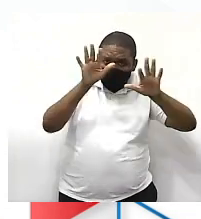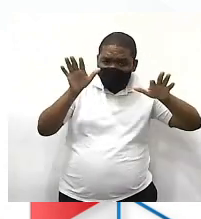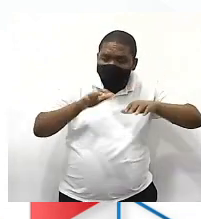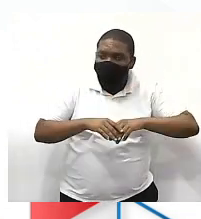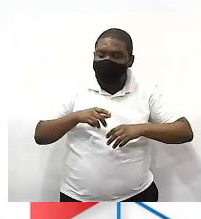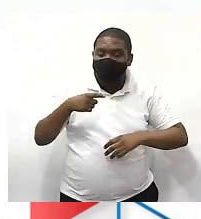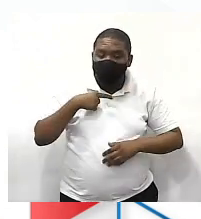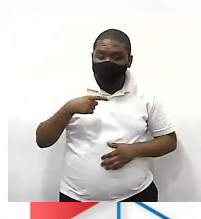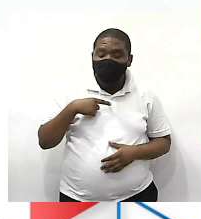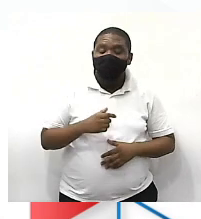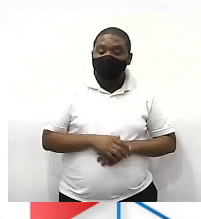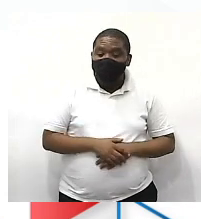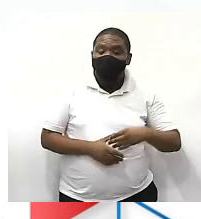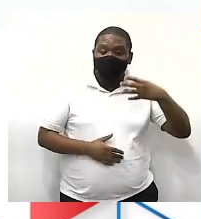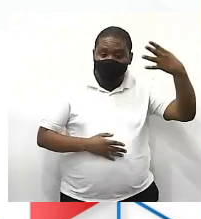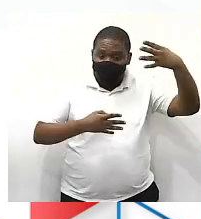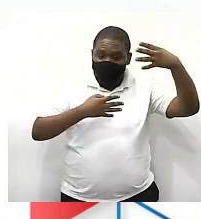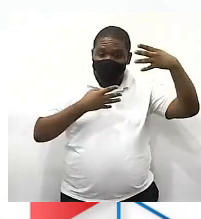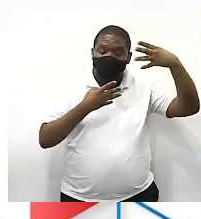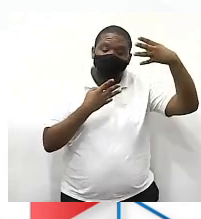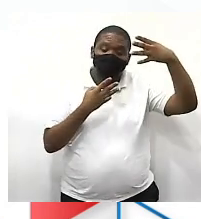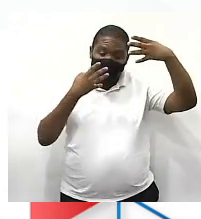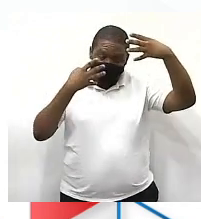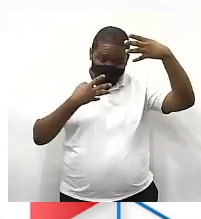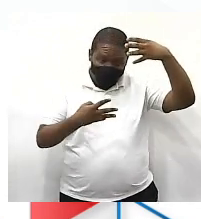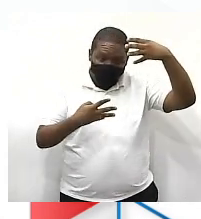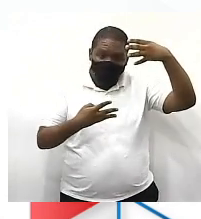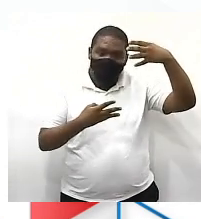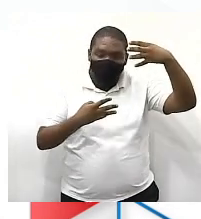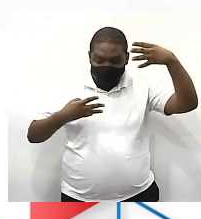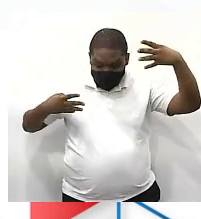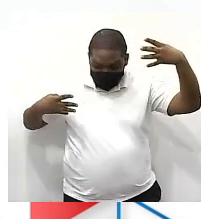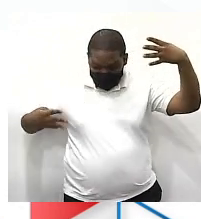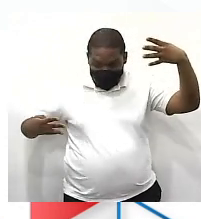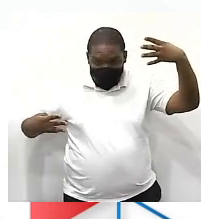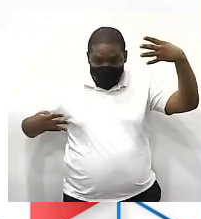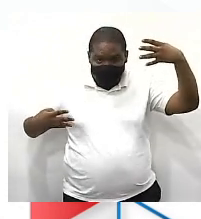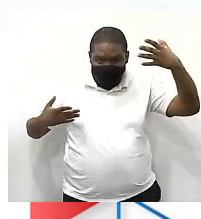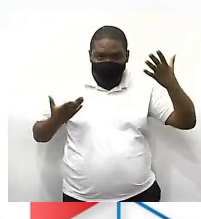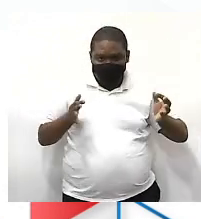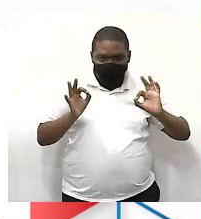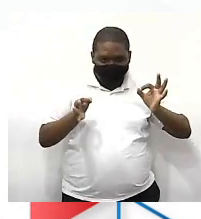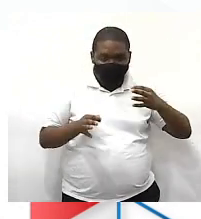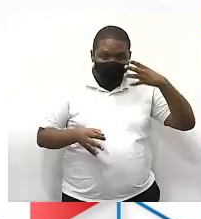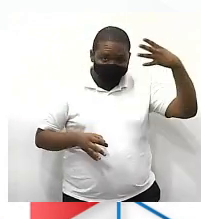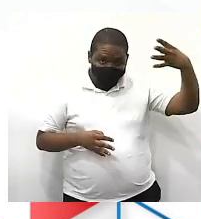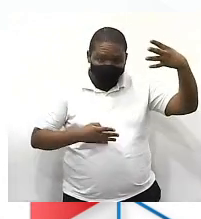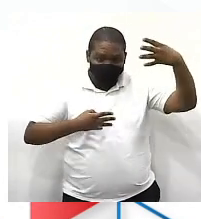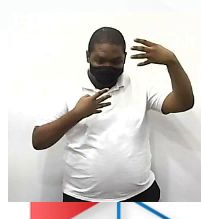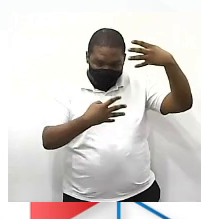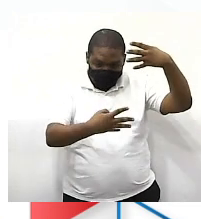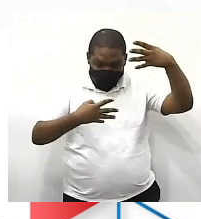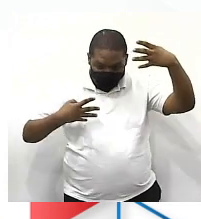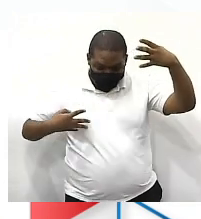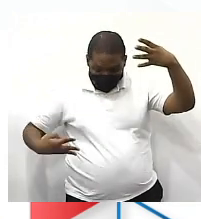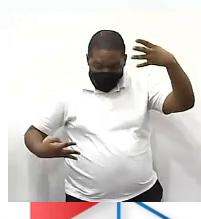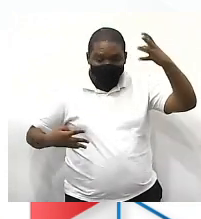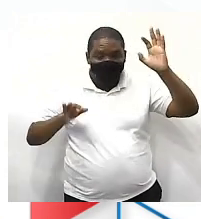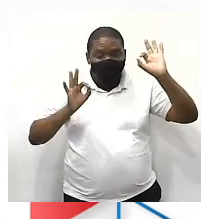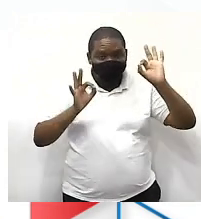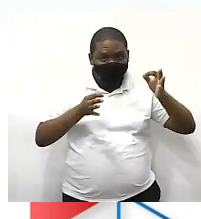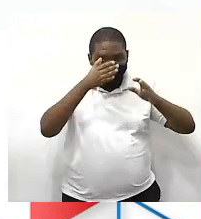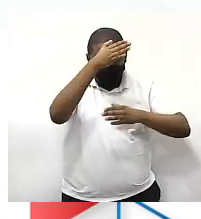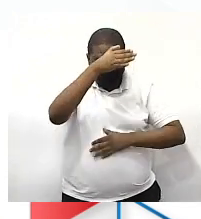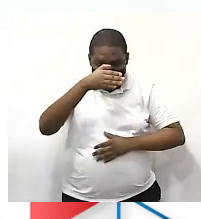tenho 1004, ele também está em outra posição e cada posição que esse 4 se encontra, ele vai